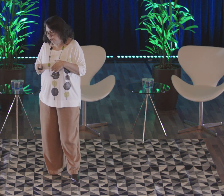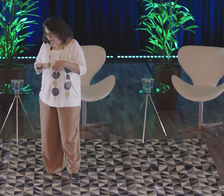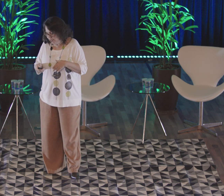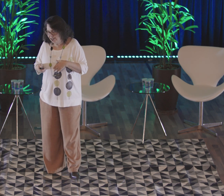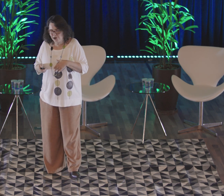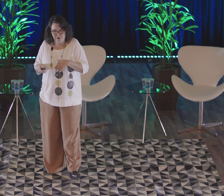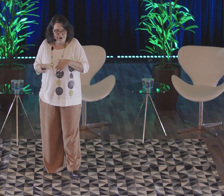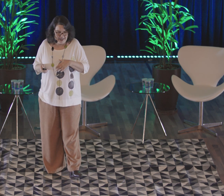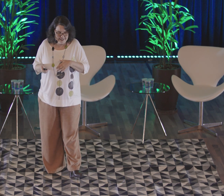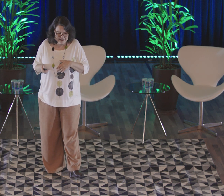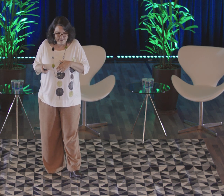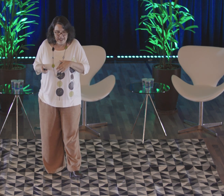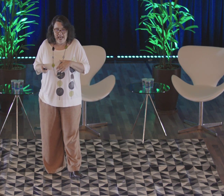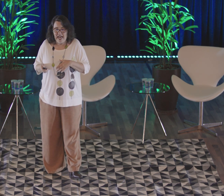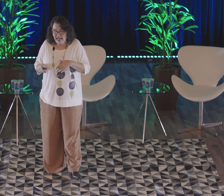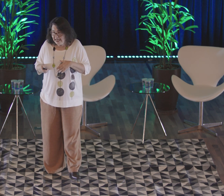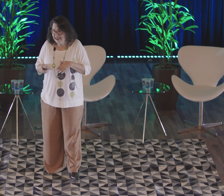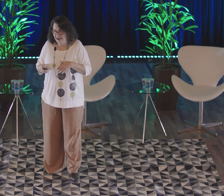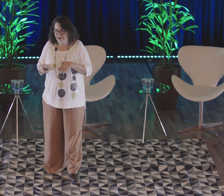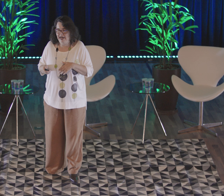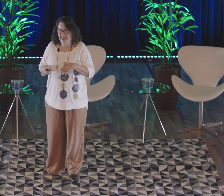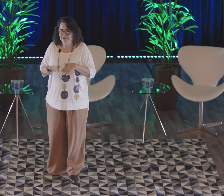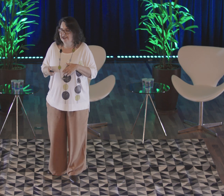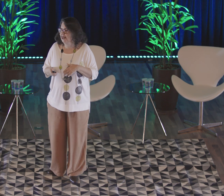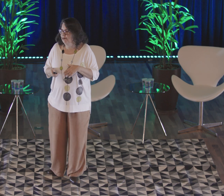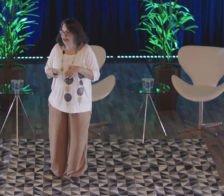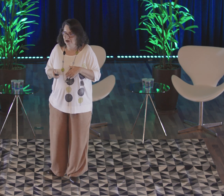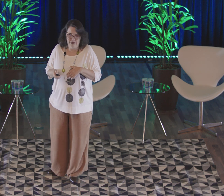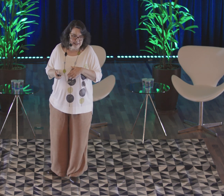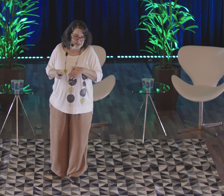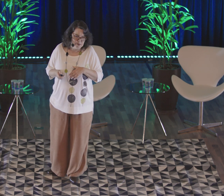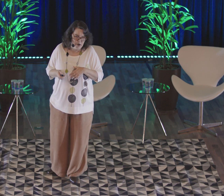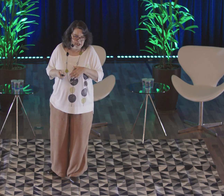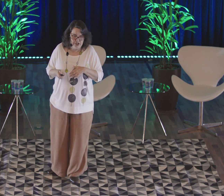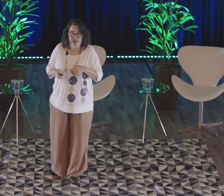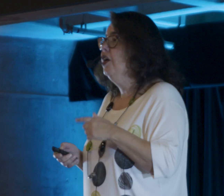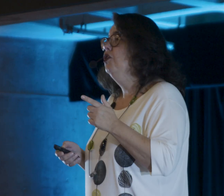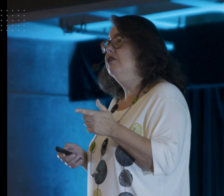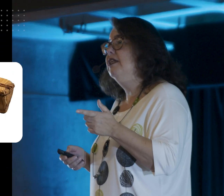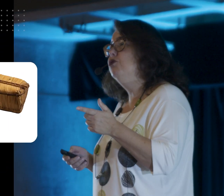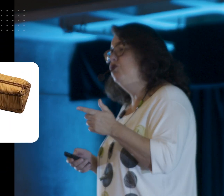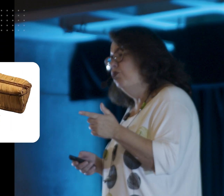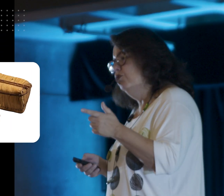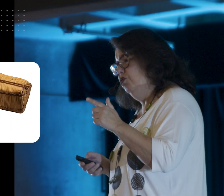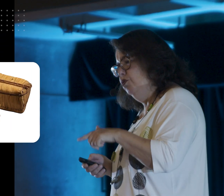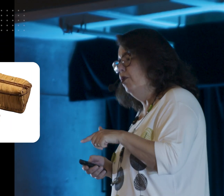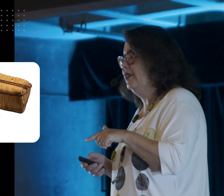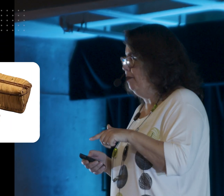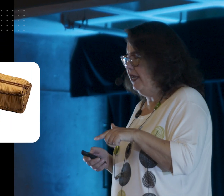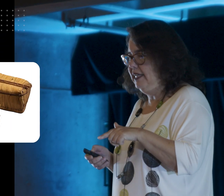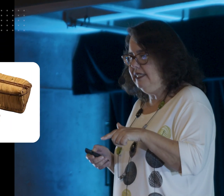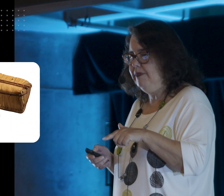novas posturas corporais. Ainda para armazenamento e transporte, nós temos o uso